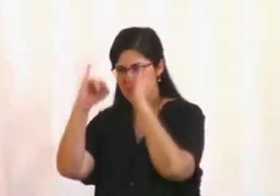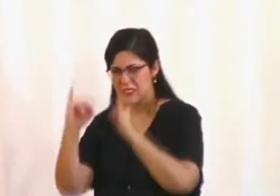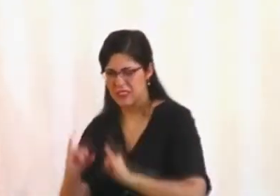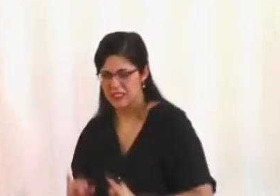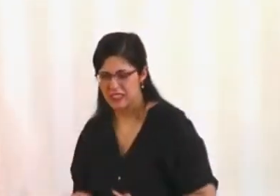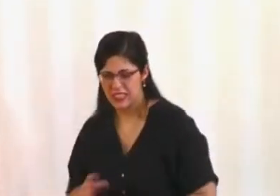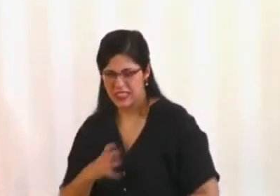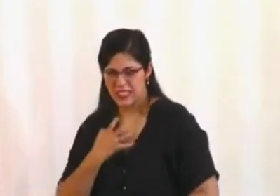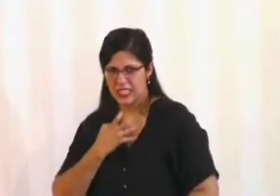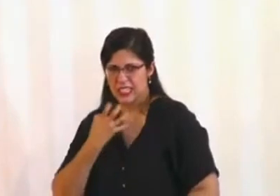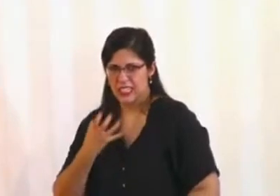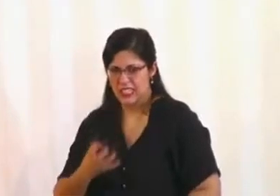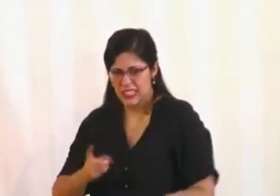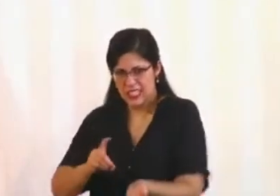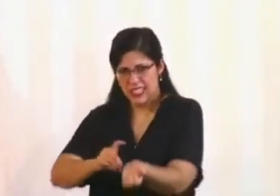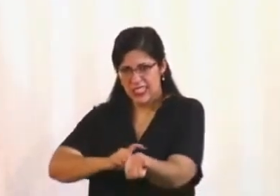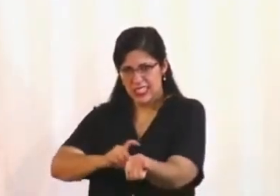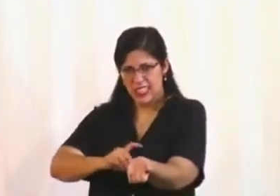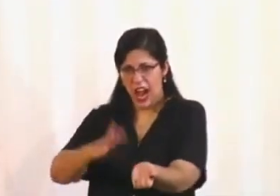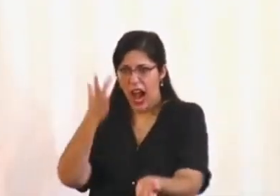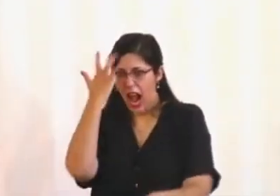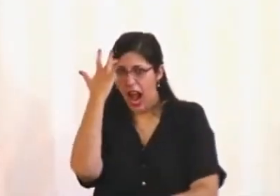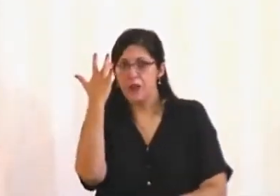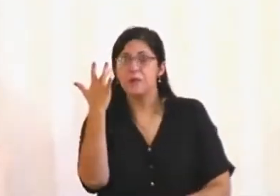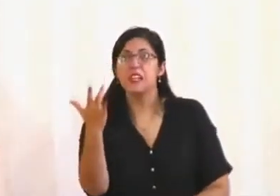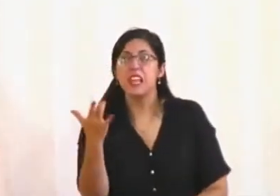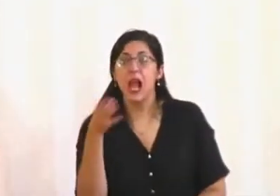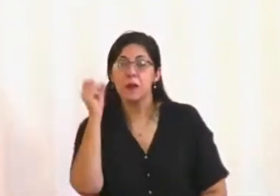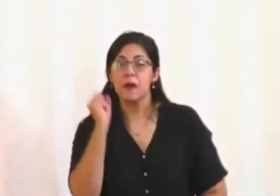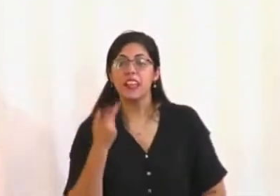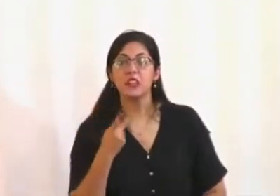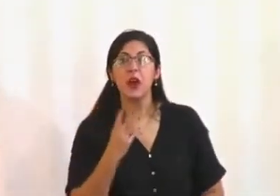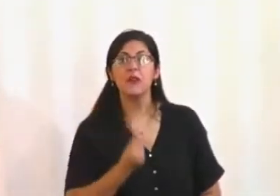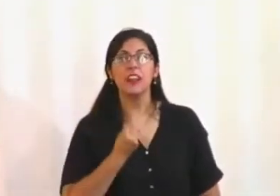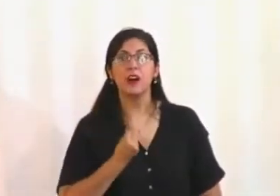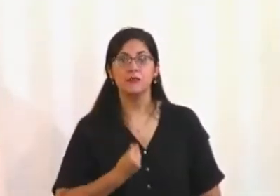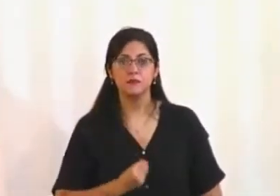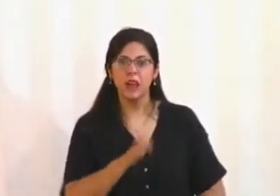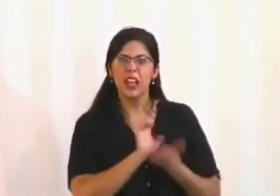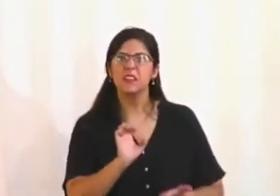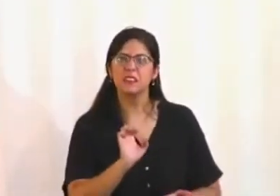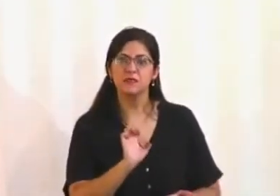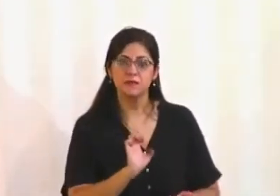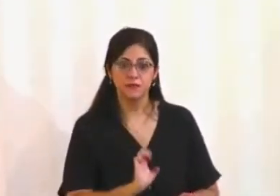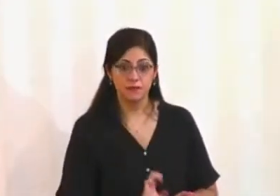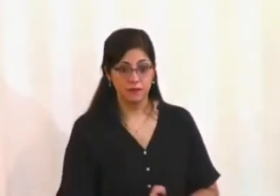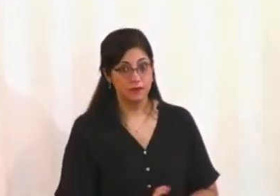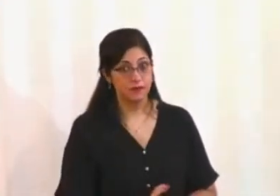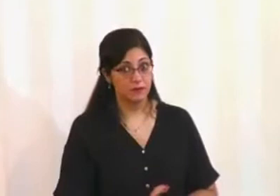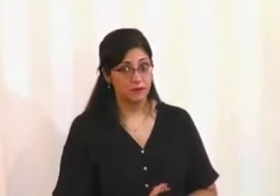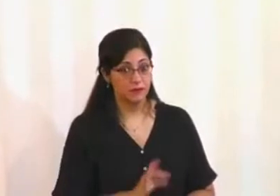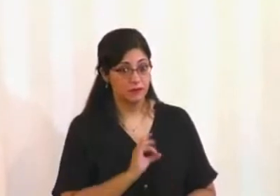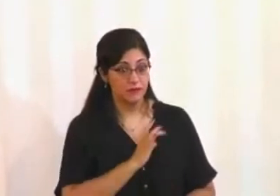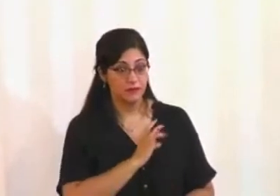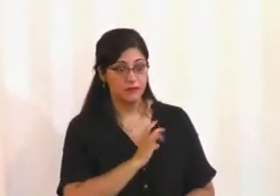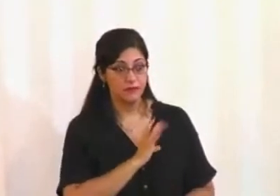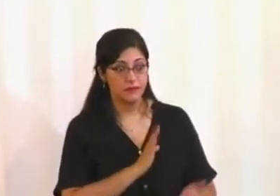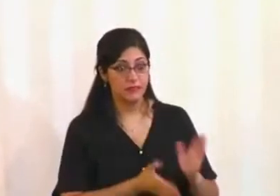só blefe. Ela falou, eu vou fazer mesmo. Amanhã, a essas horas, eu acabo com a sua vida, Elias. E o texto diz que ele